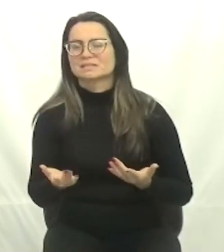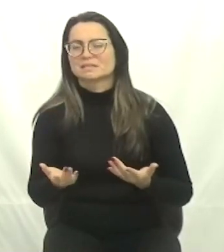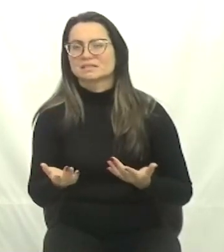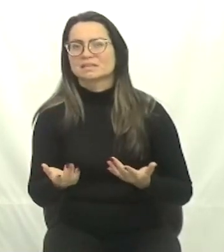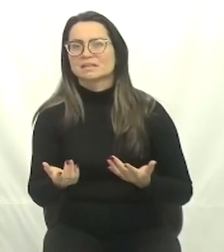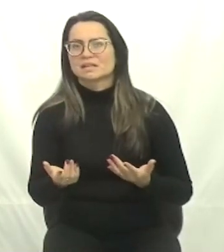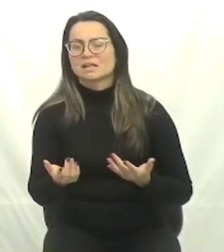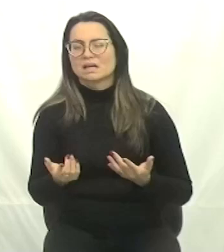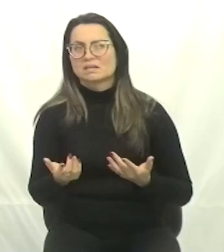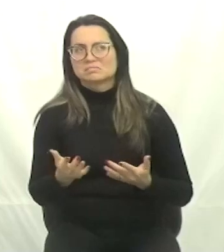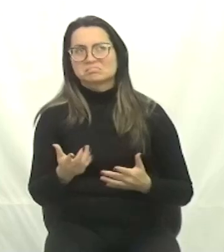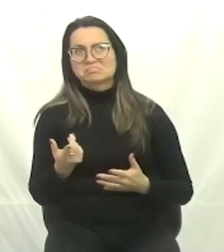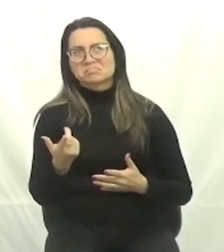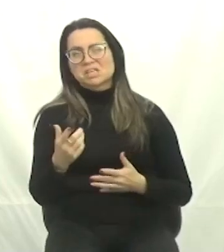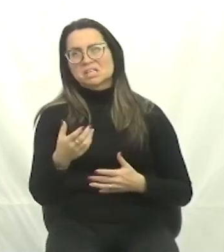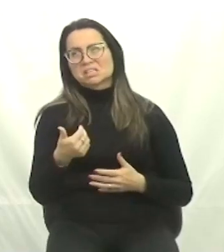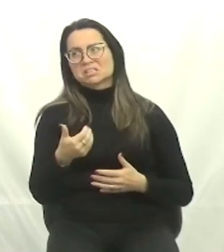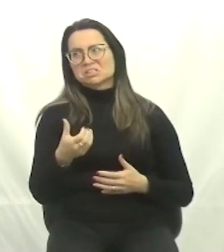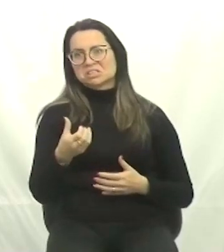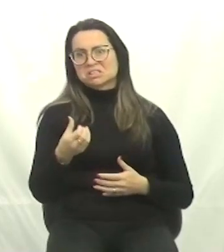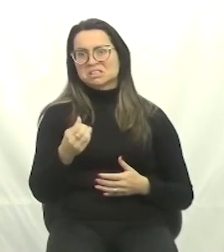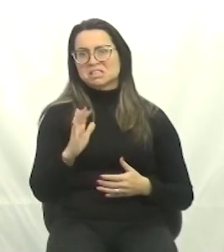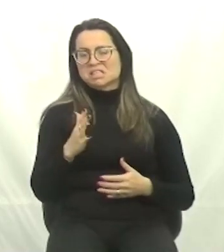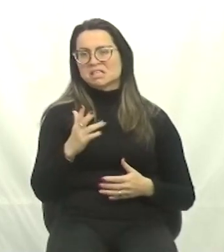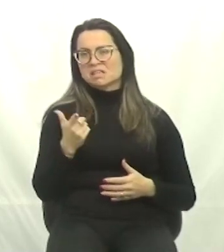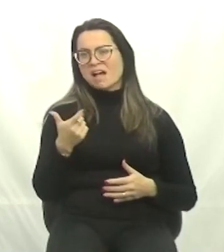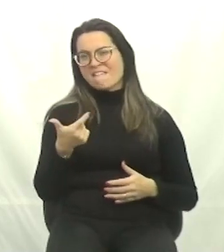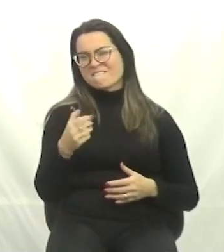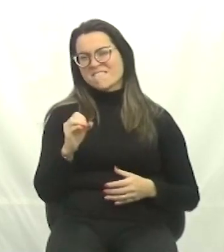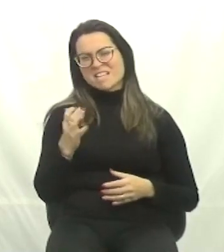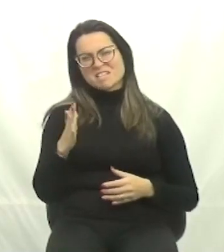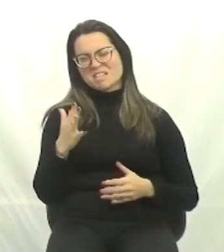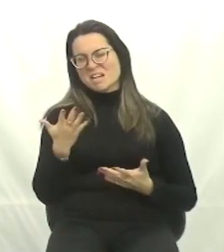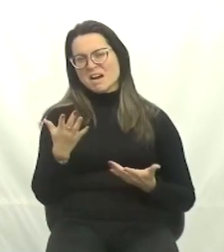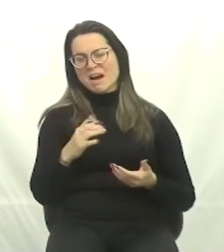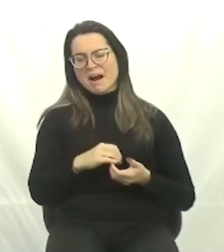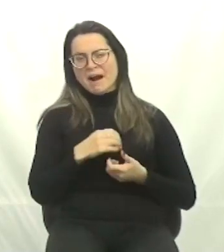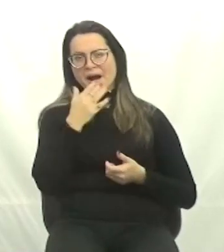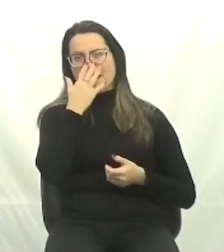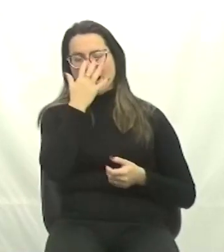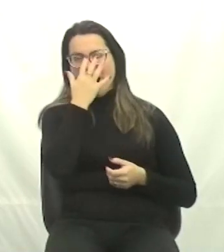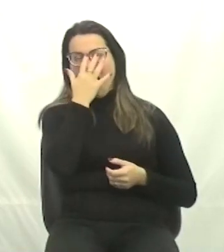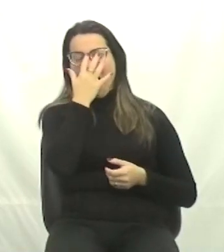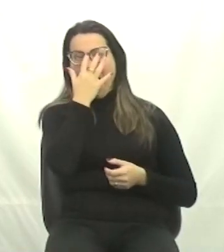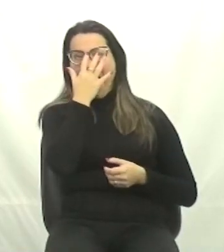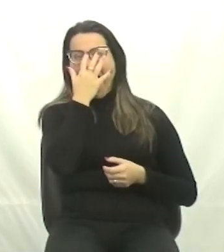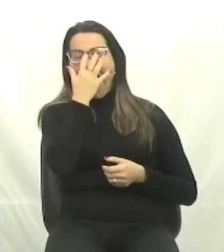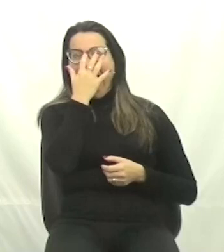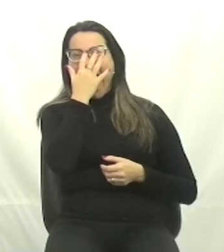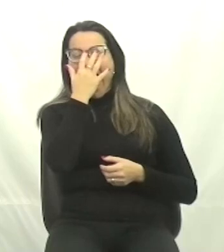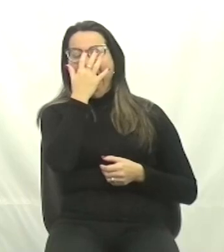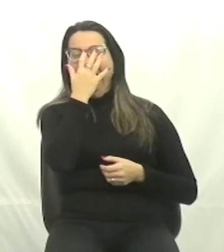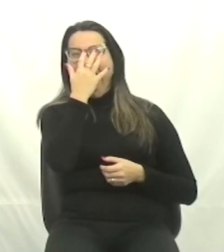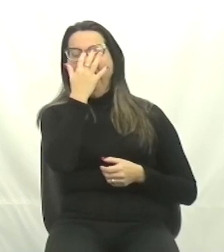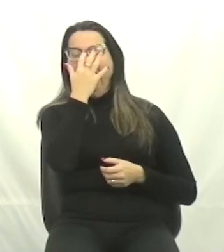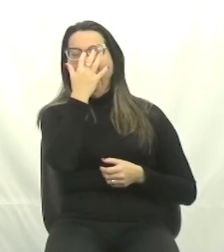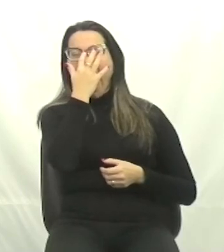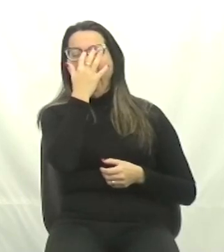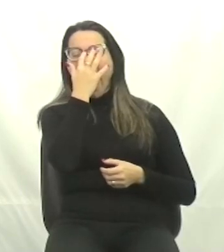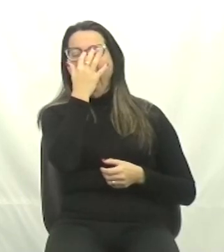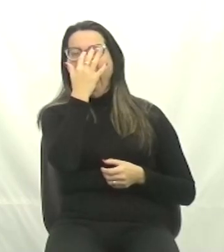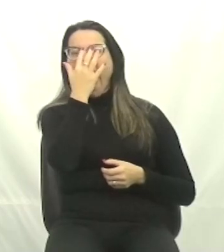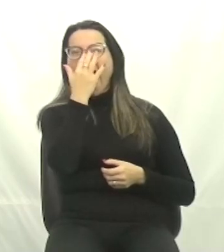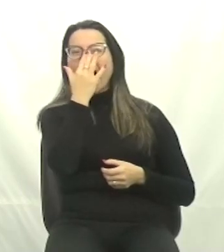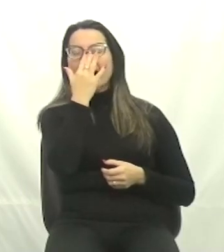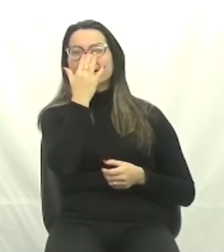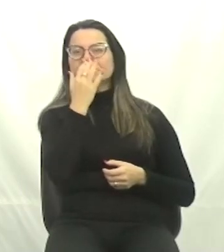torno de 16, lá está 20 e alguma coisa. Então é por isso, esse é o nosso sentimento. Sentimento de